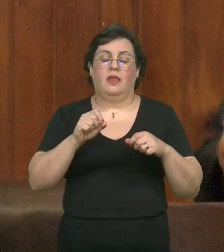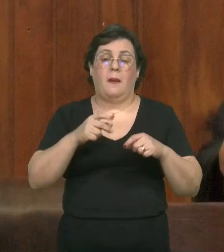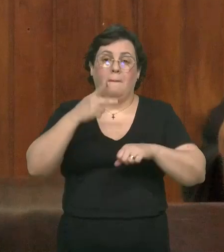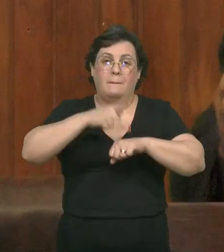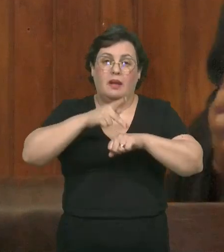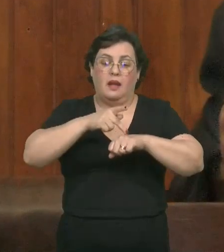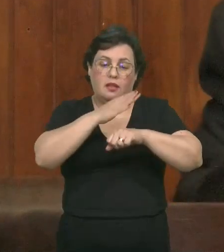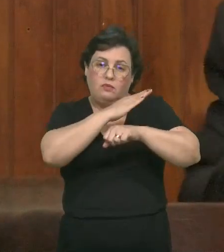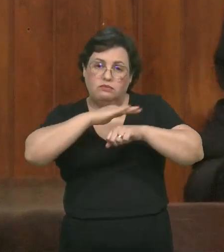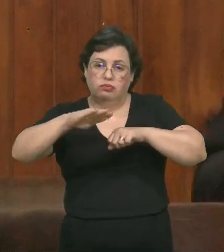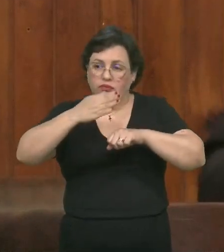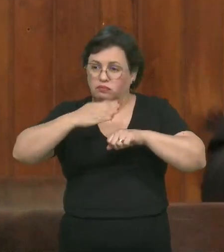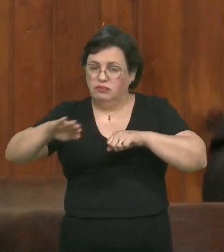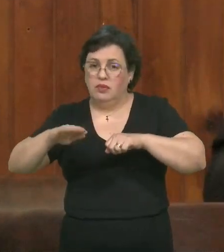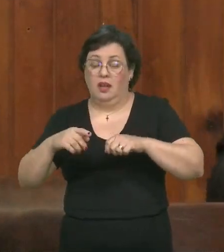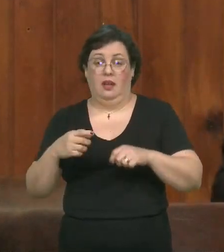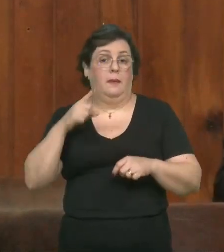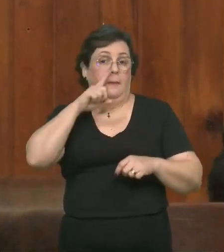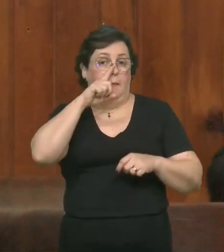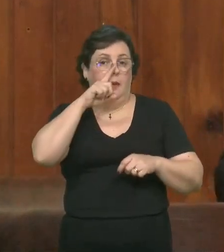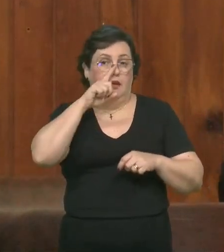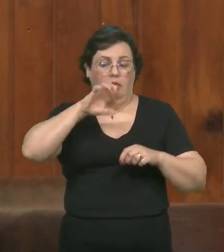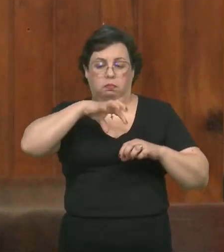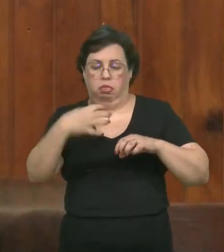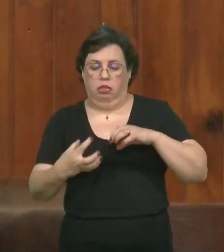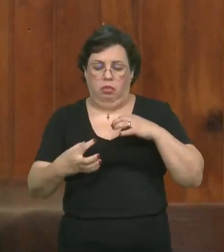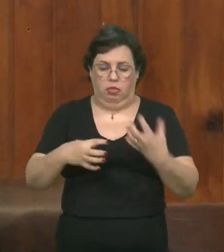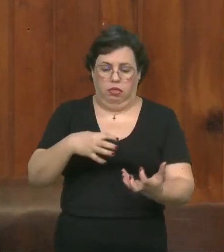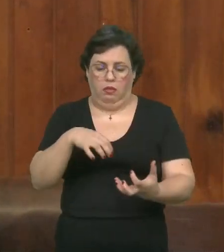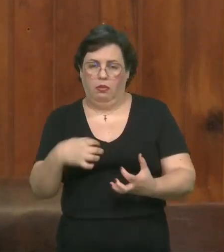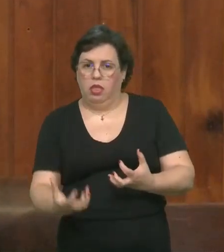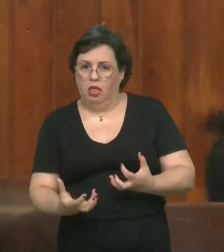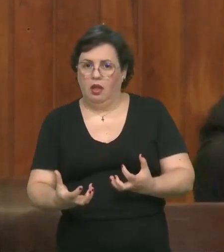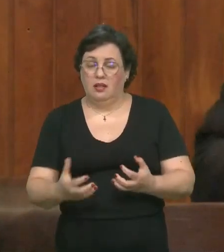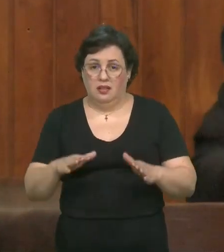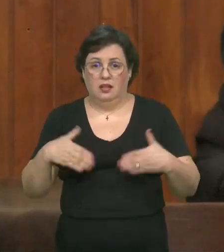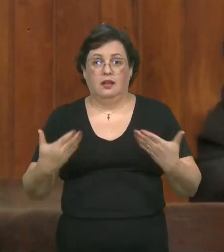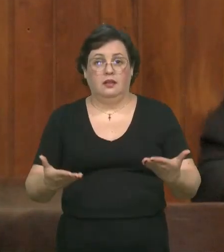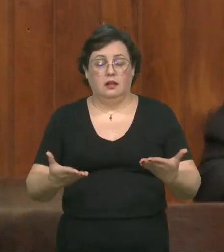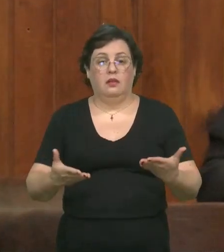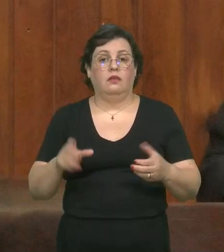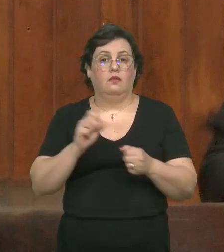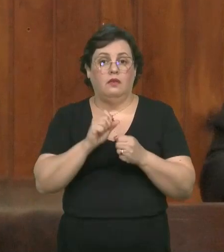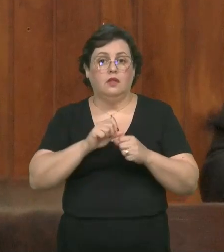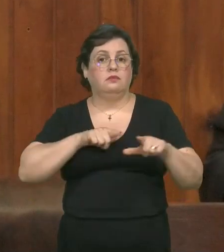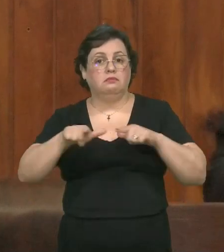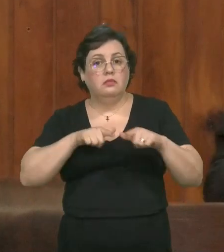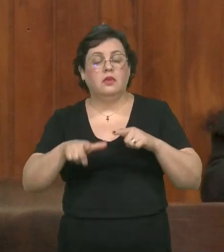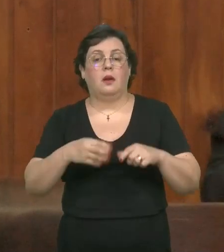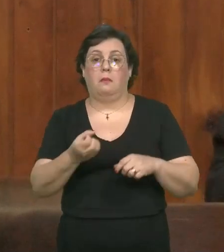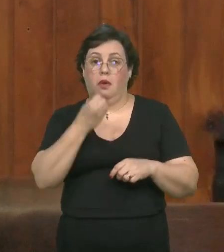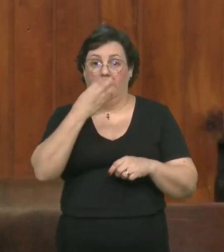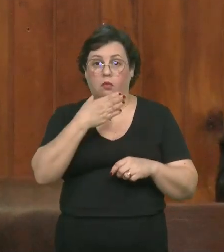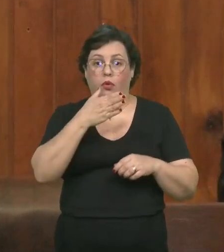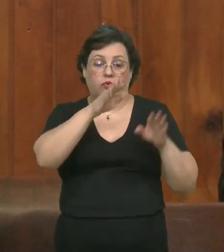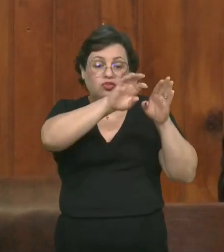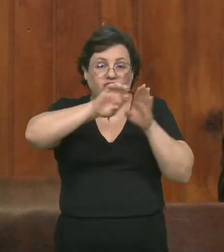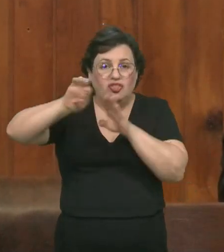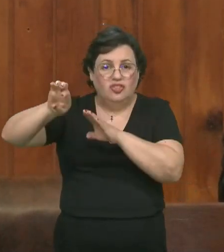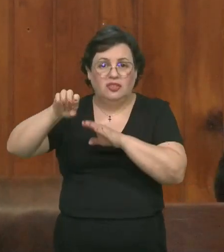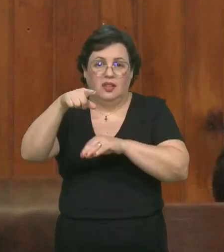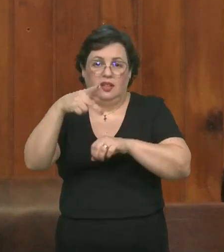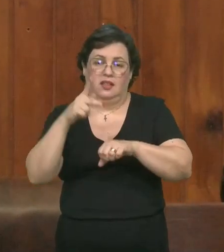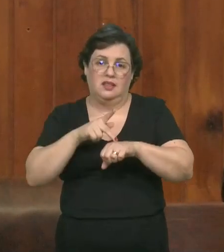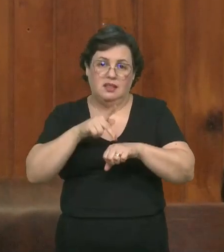causando risco a todos os moradores do distrito, usuários, todas as pessoas que usavam essas estradas aí, tinham riscos